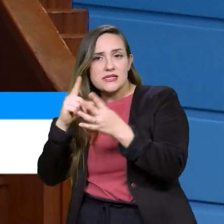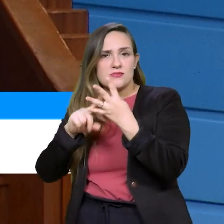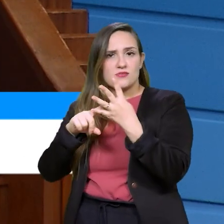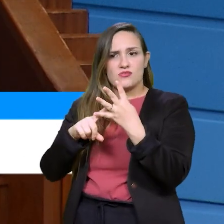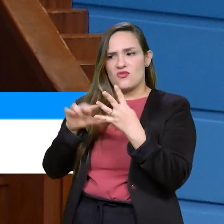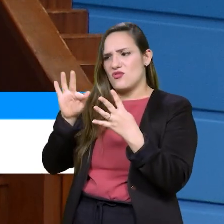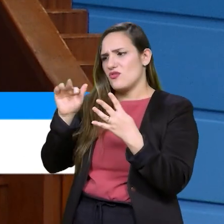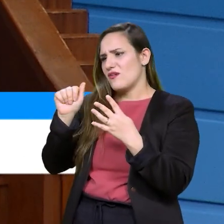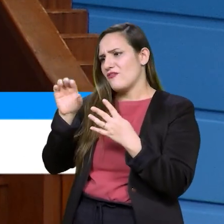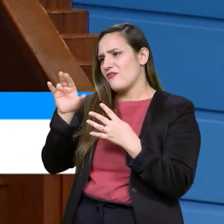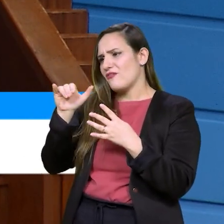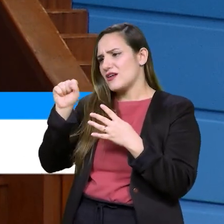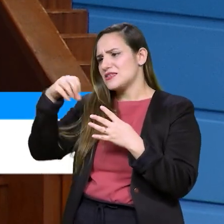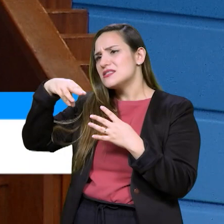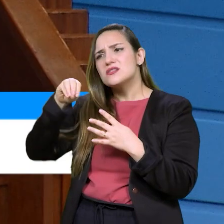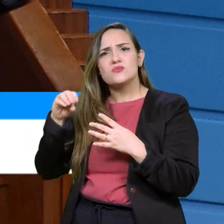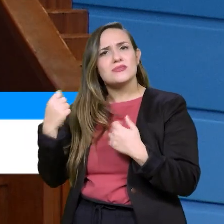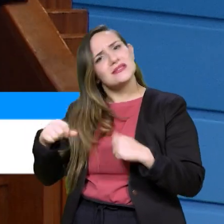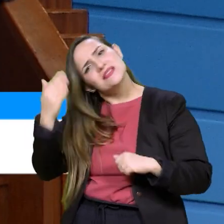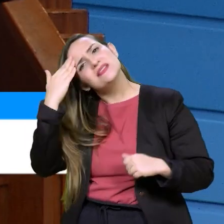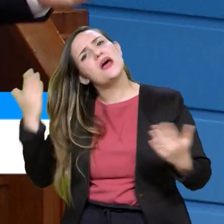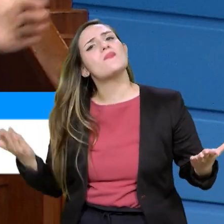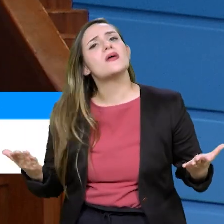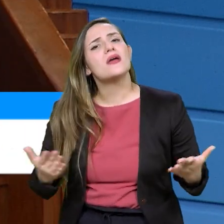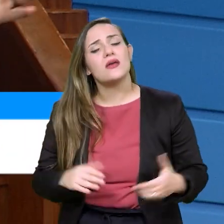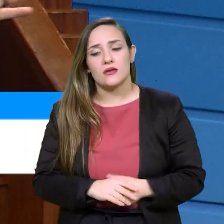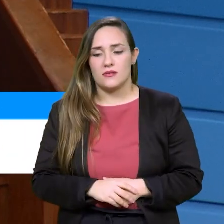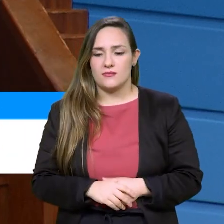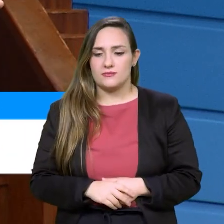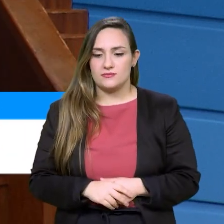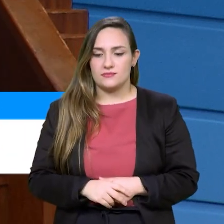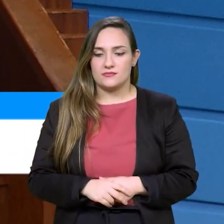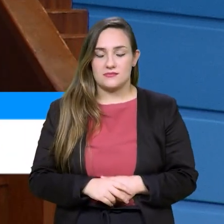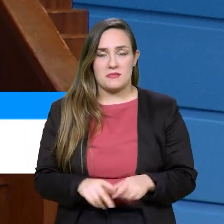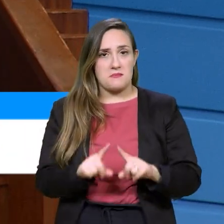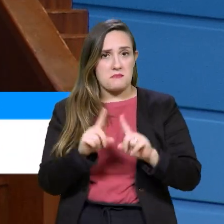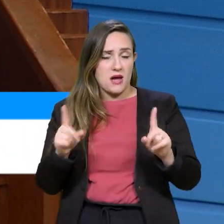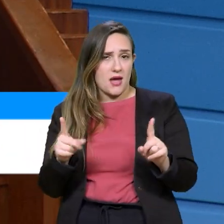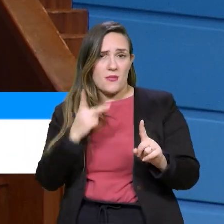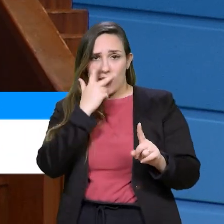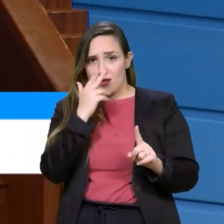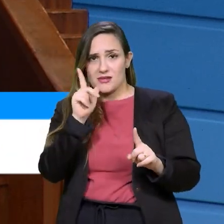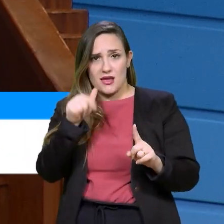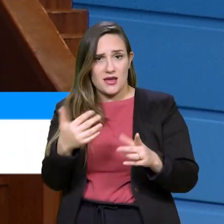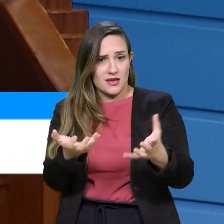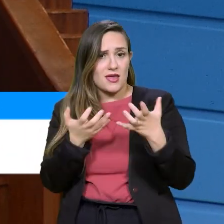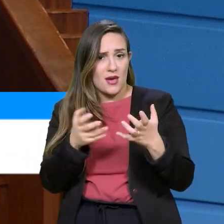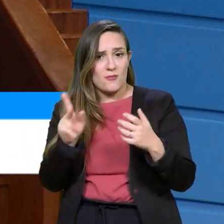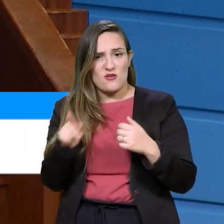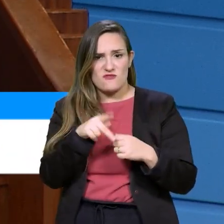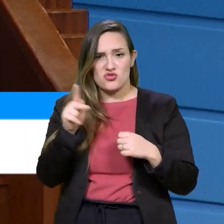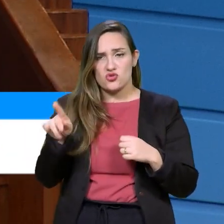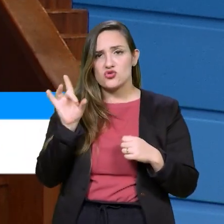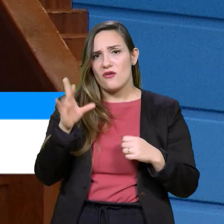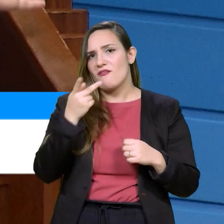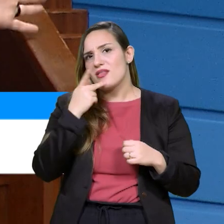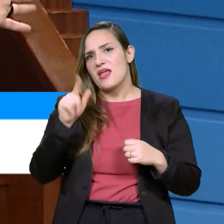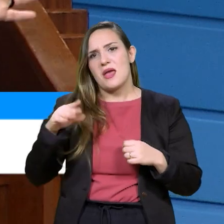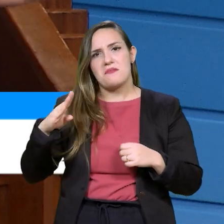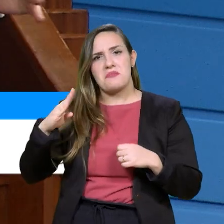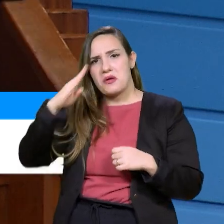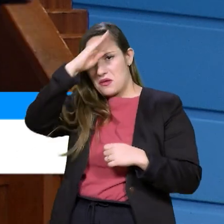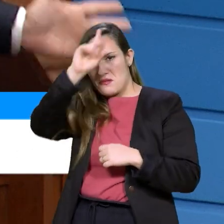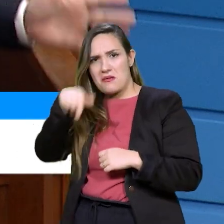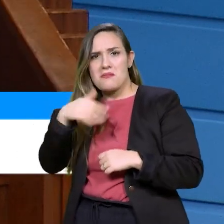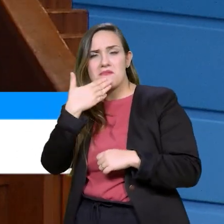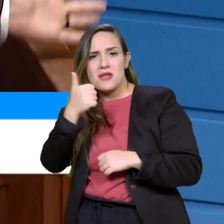é fascismo. Os alunos têm que sair da escola sabendo o que é isso. Agora vocês querem que os professores